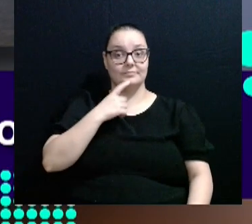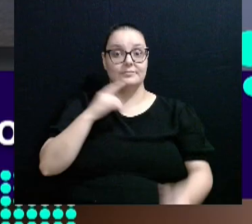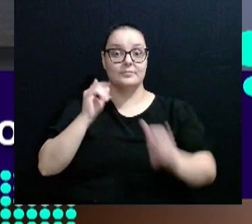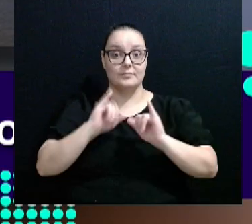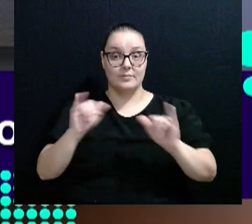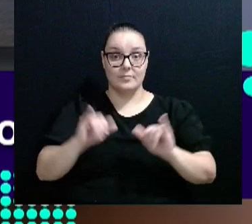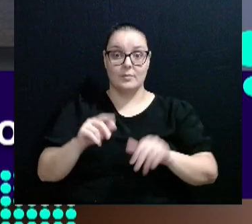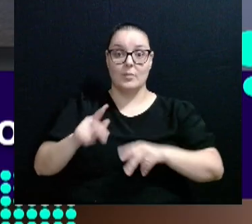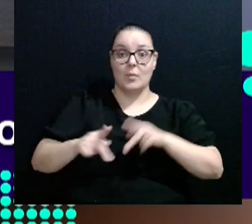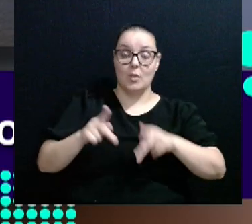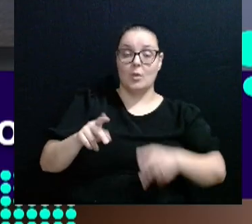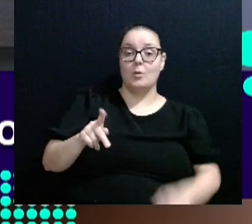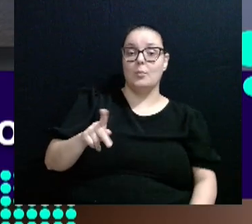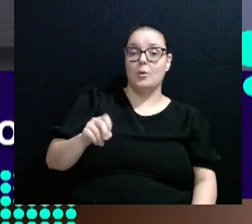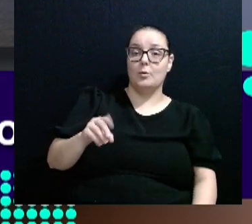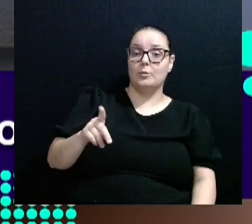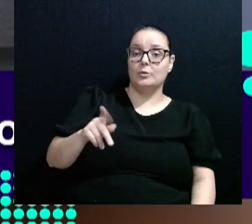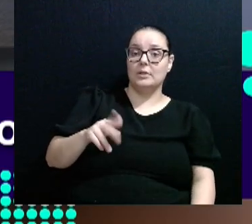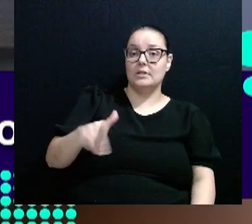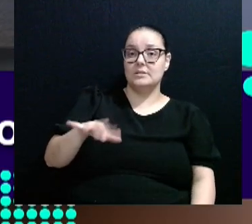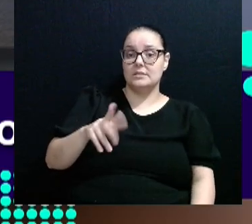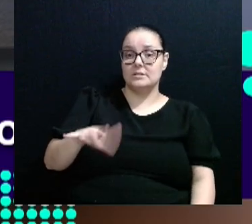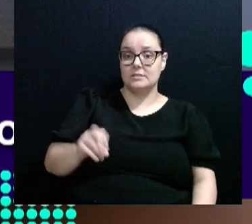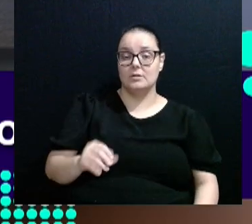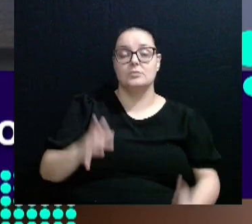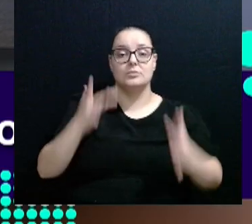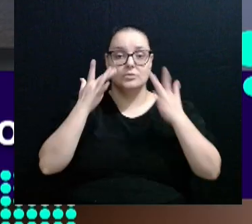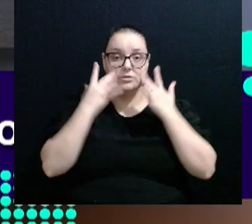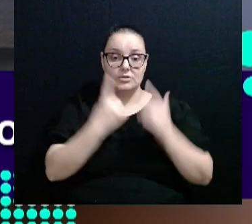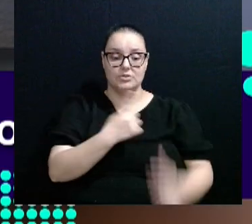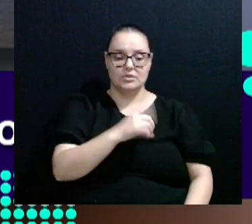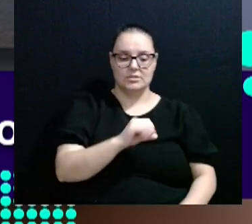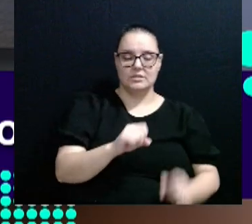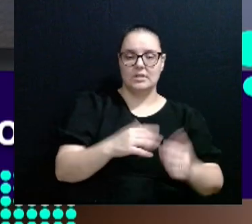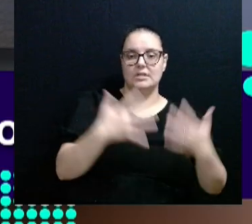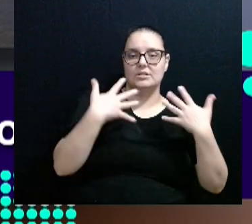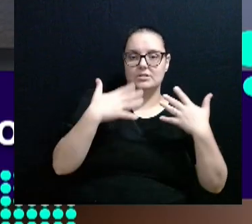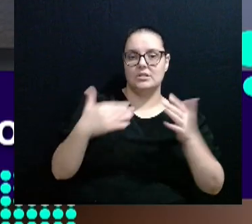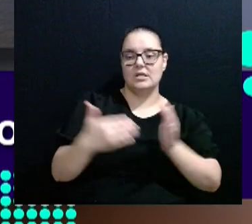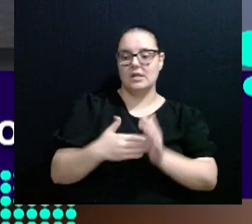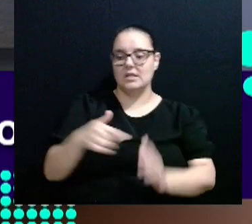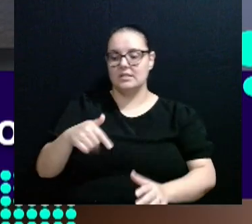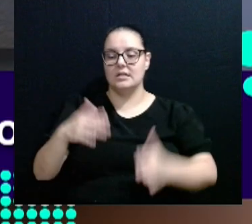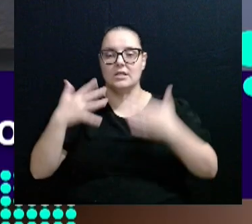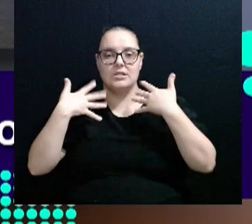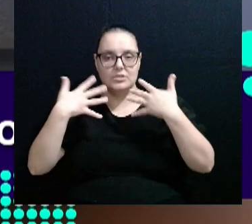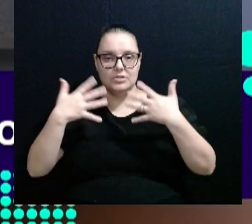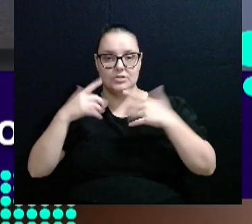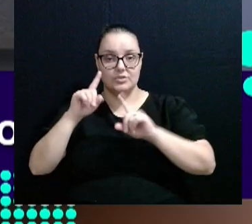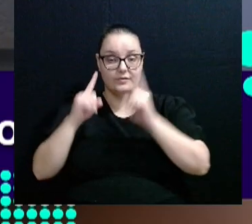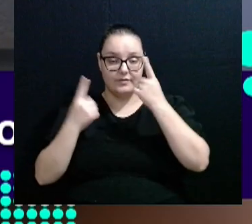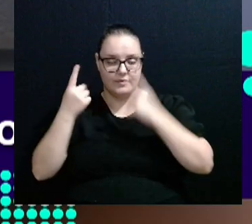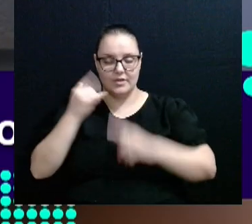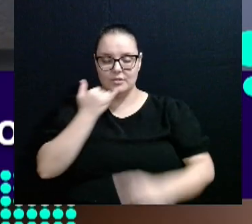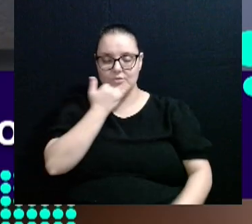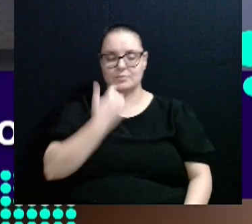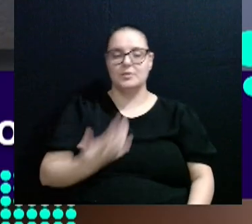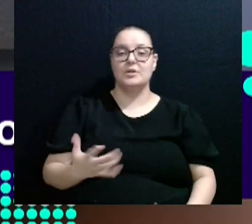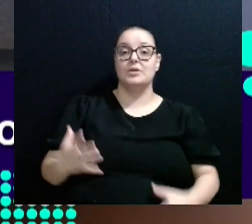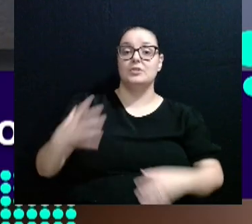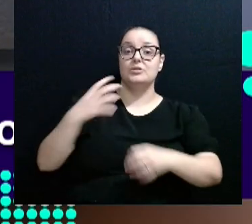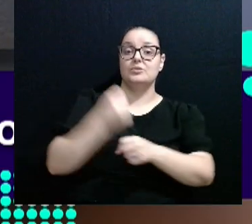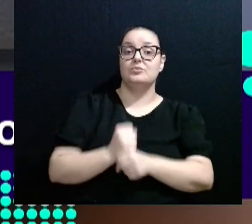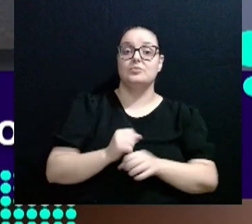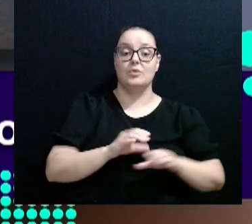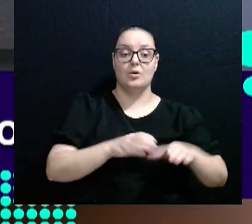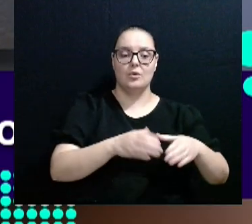do teatro acontece de 10 de janeiro a 7 de fevereiro e reúne diversas companhias e grupos teatrais